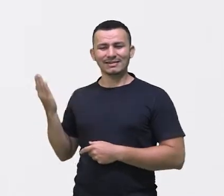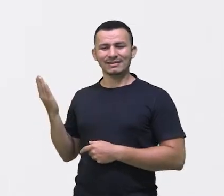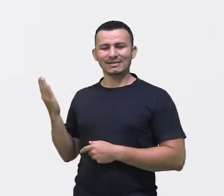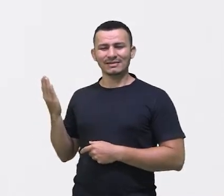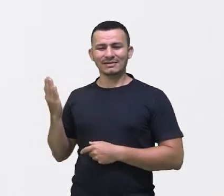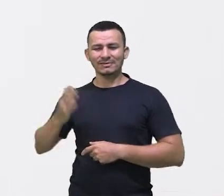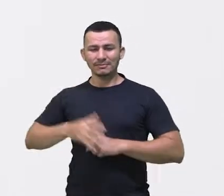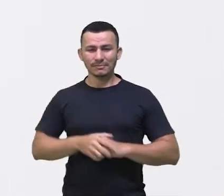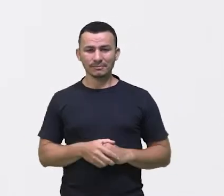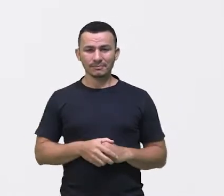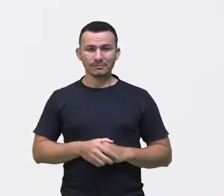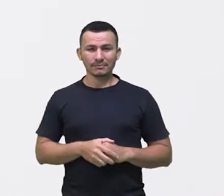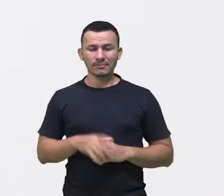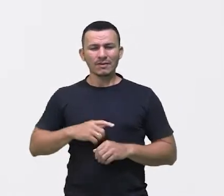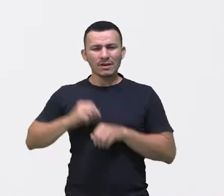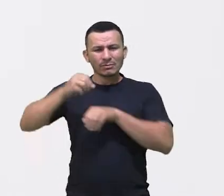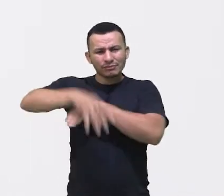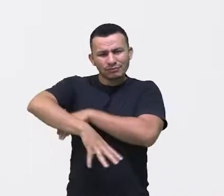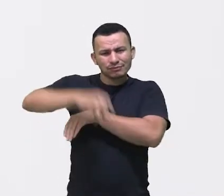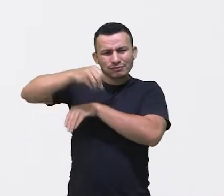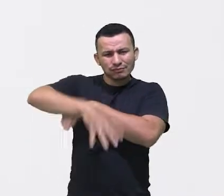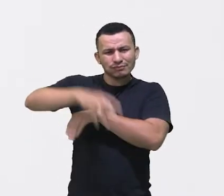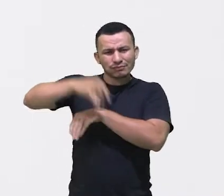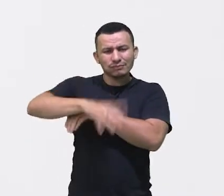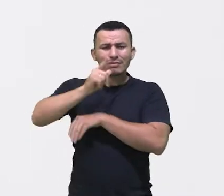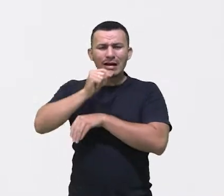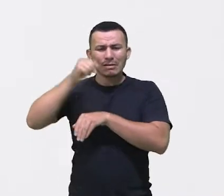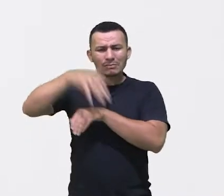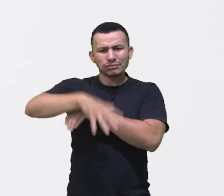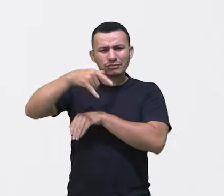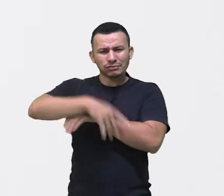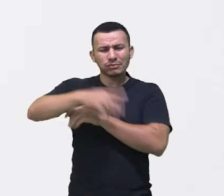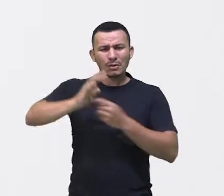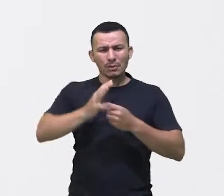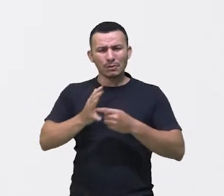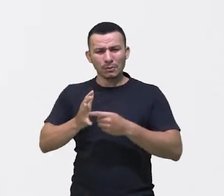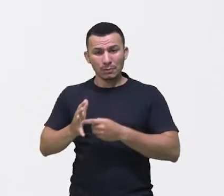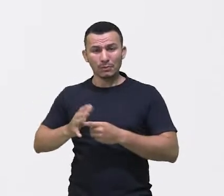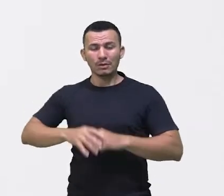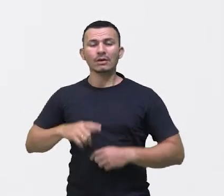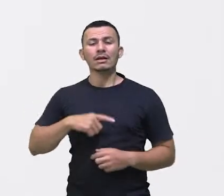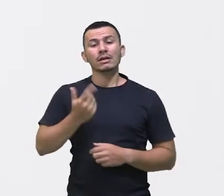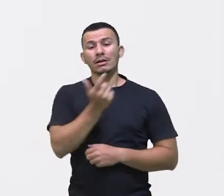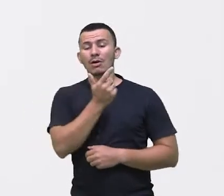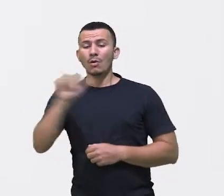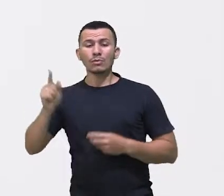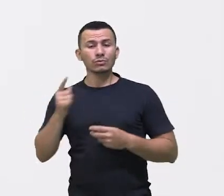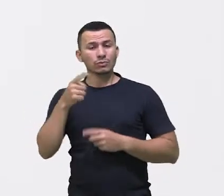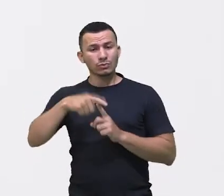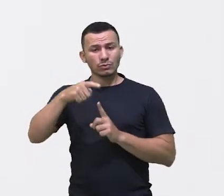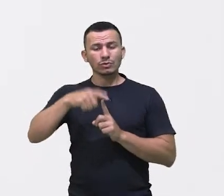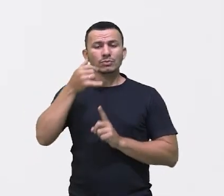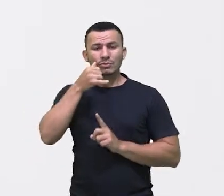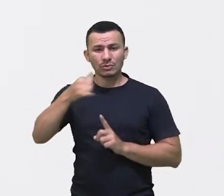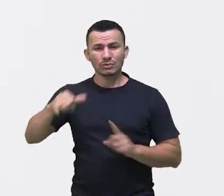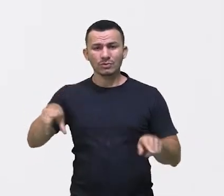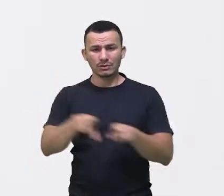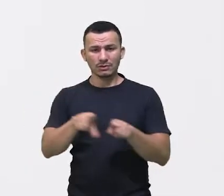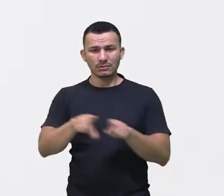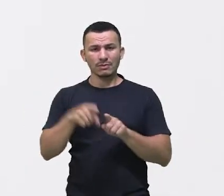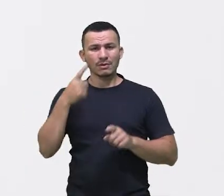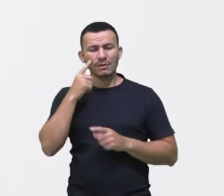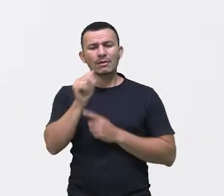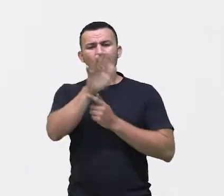imagem que está representando a energia hidrelétrica. Há ainda outras fontes de energias que a gente pode observar nessa